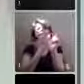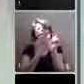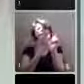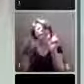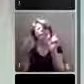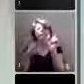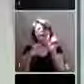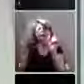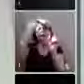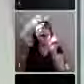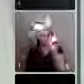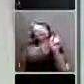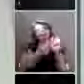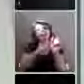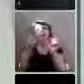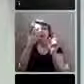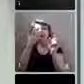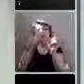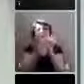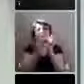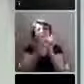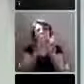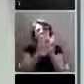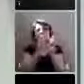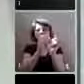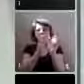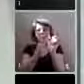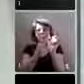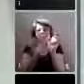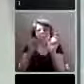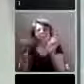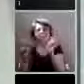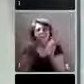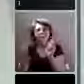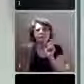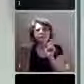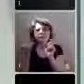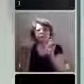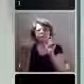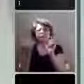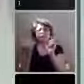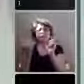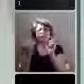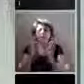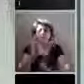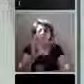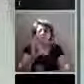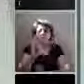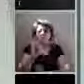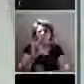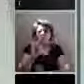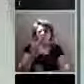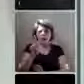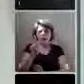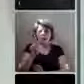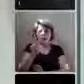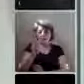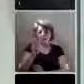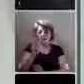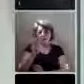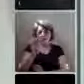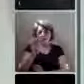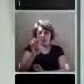Outra coisa, a Cleci Regina, o sobrenome dela é Bevilacqua, tá? Não é Bavilacqua, é Bevilacqua. Então,